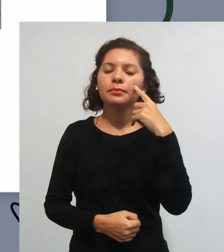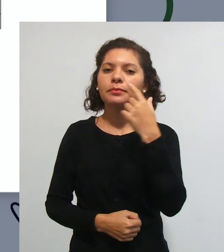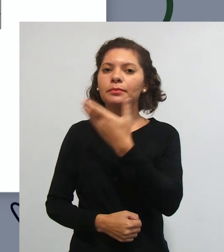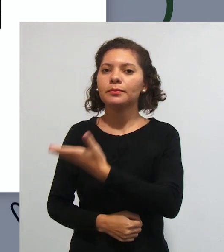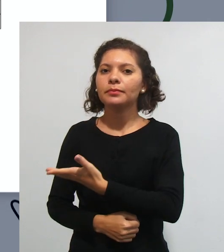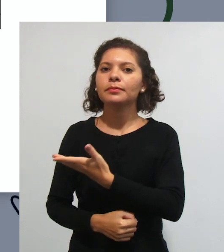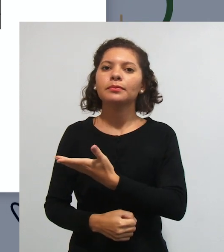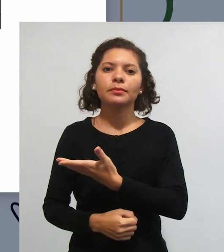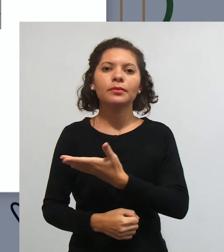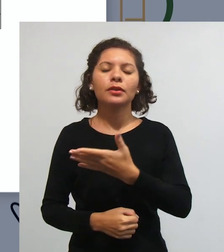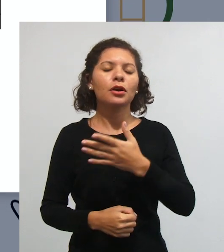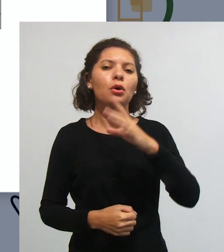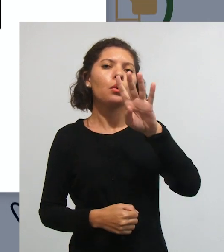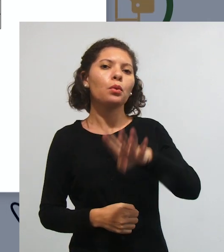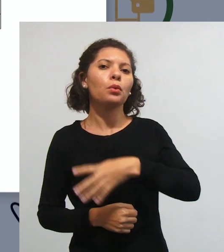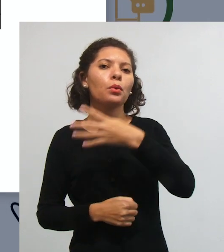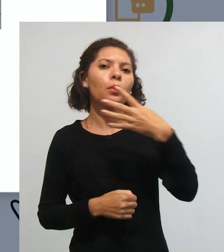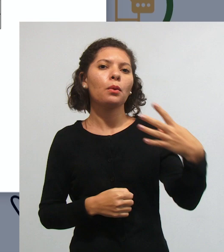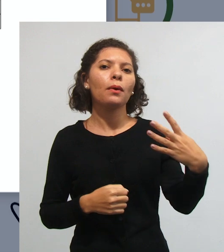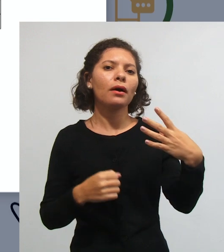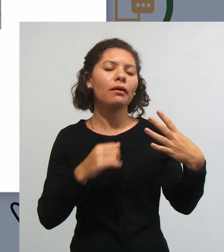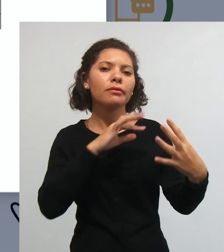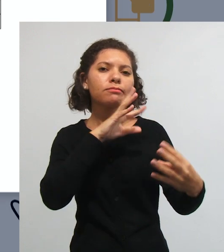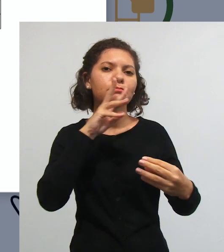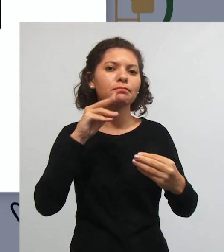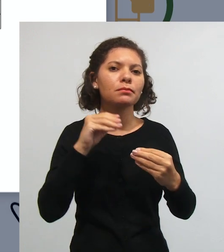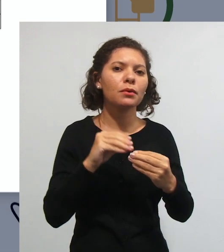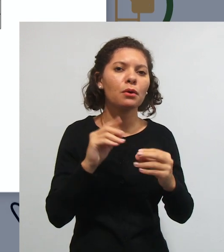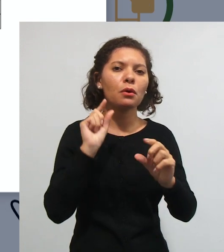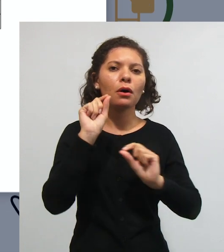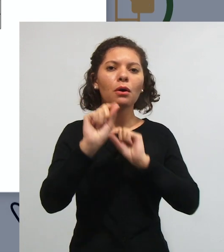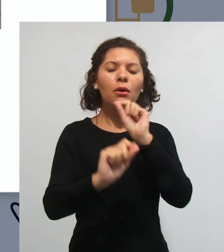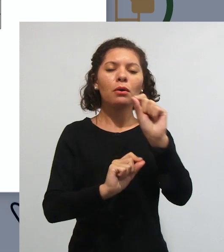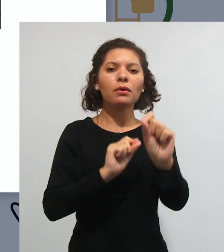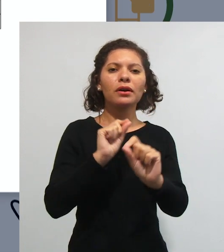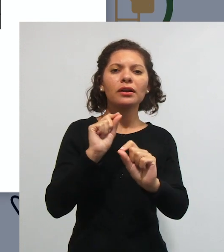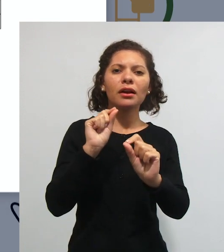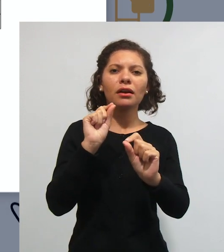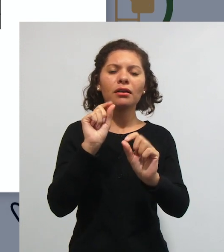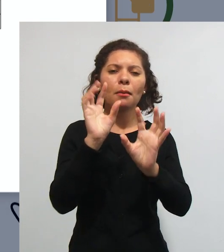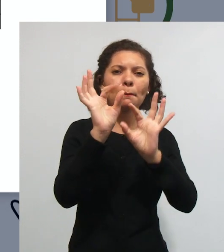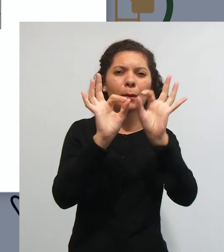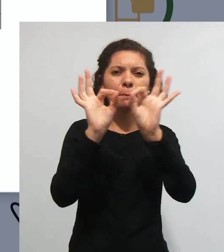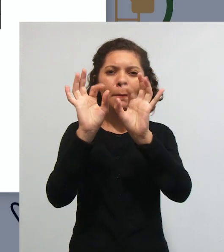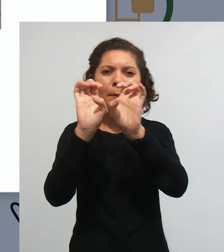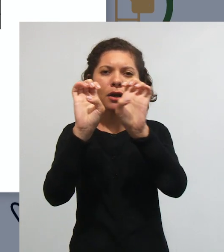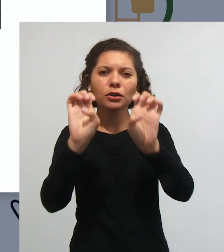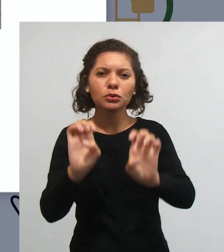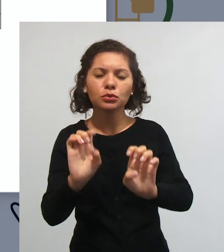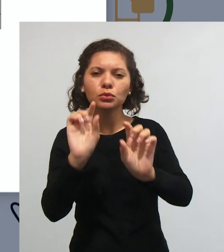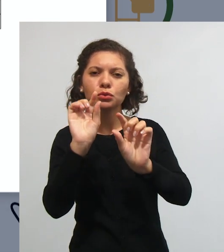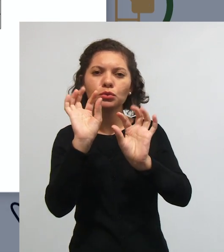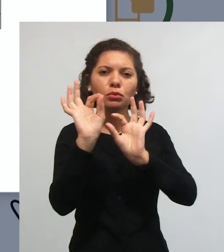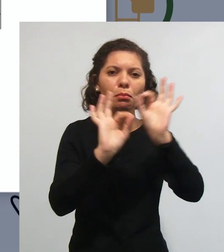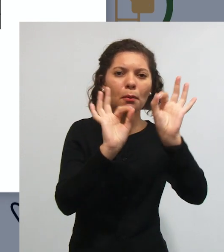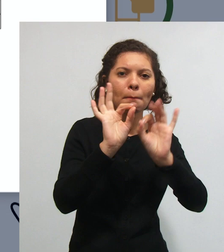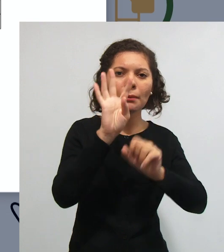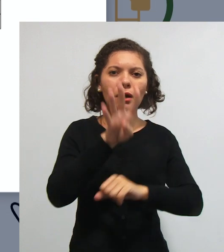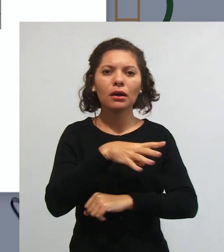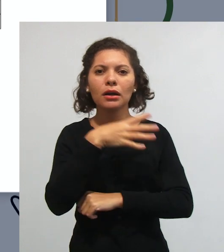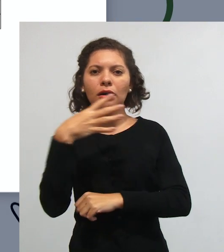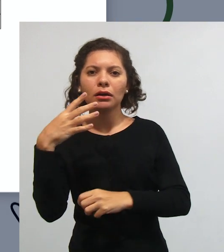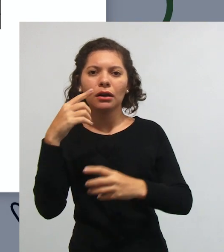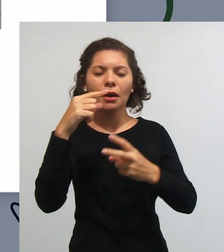quadro que resume qual que é a estrutura em cada uma dessas abordagens, tanto